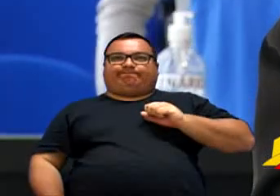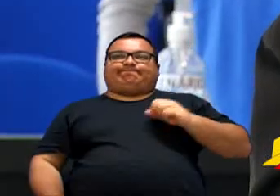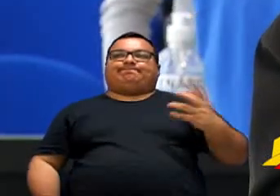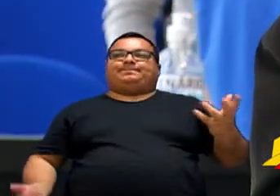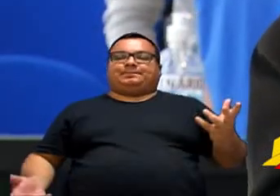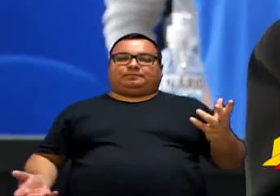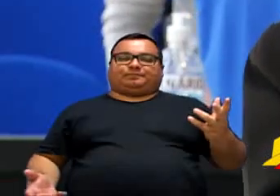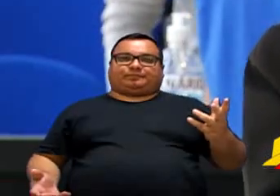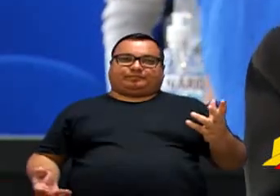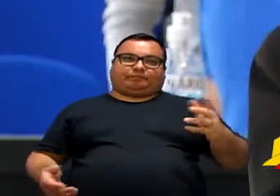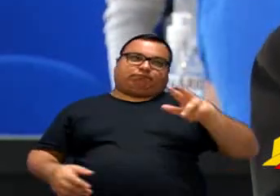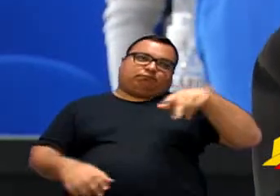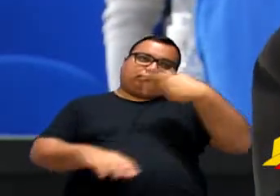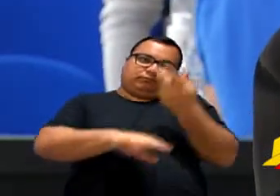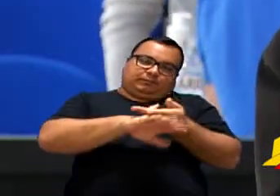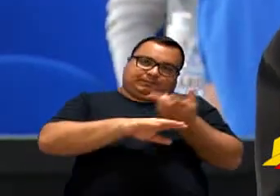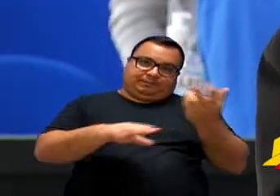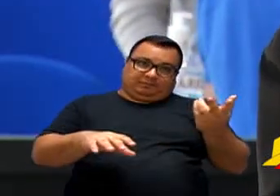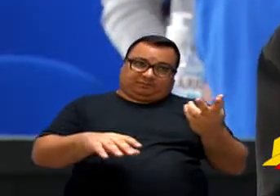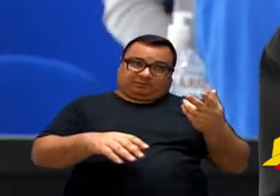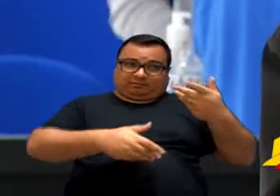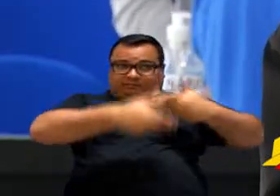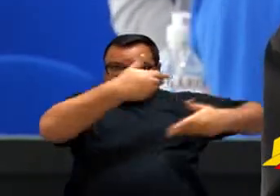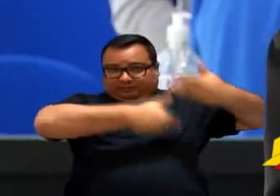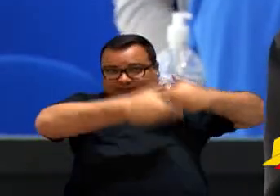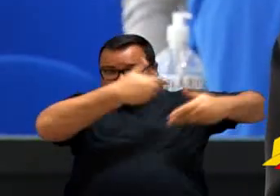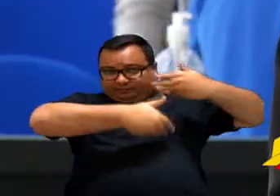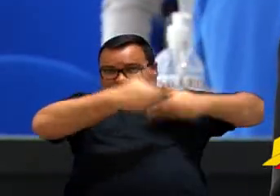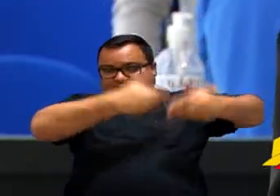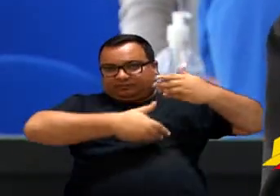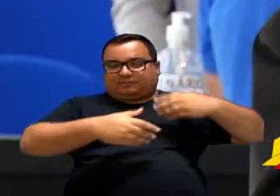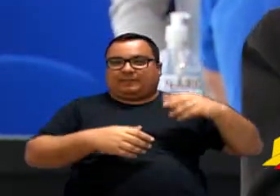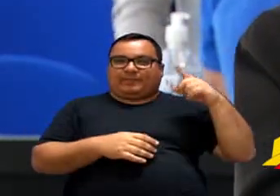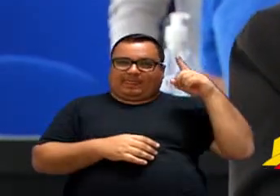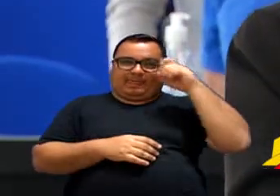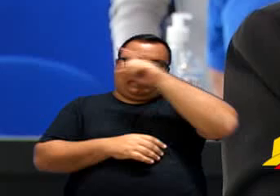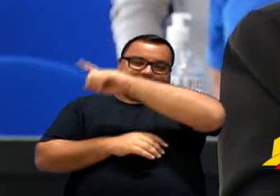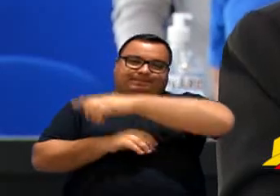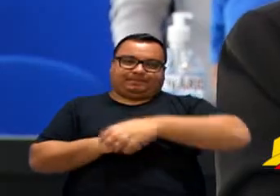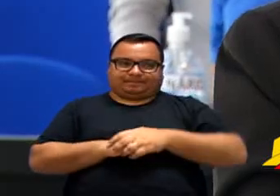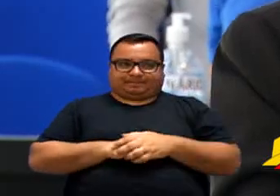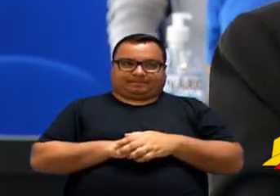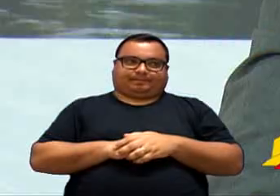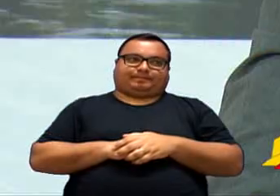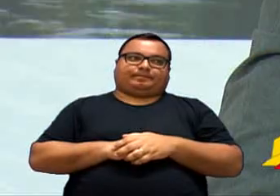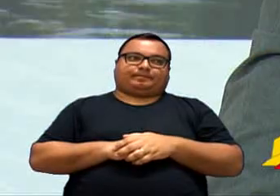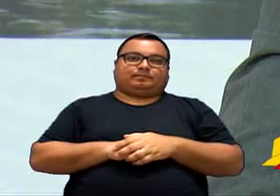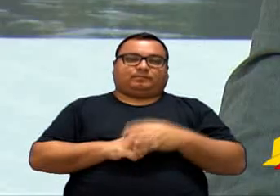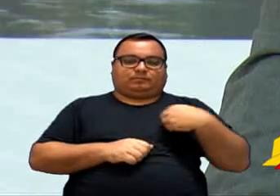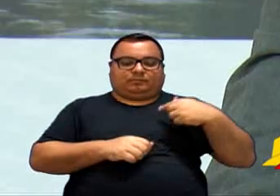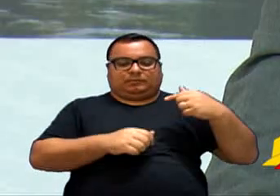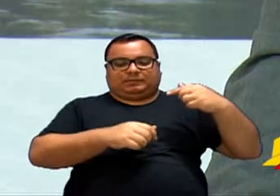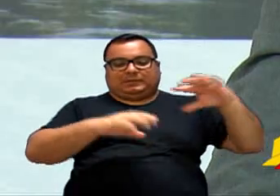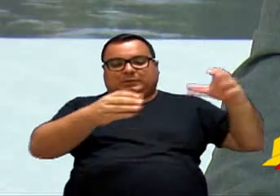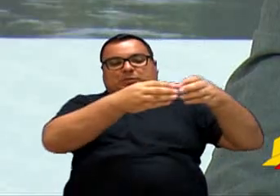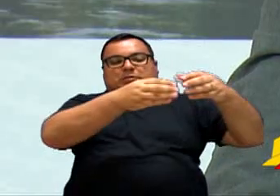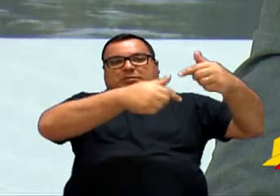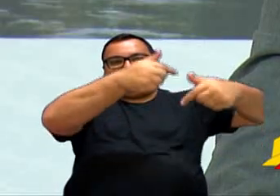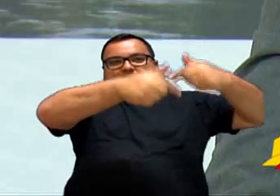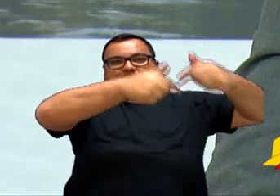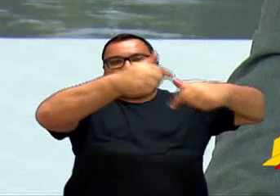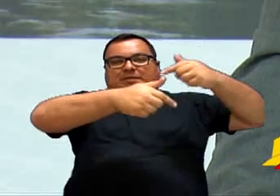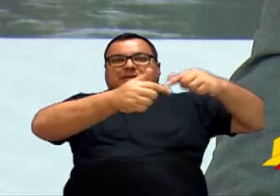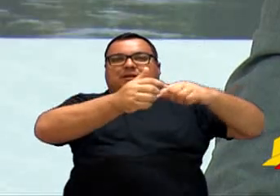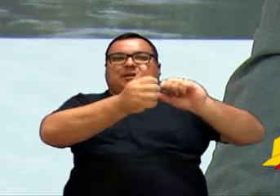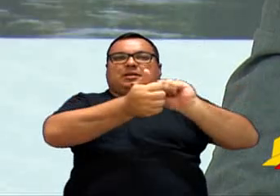atendido ou suprido as suas necessidades básicas com o salário. Perdeu uma série de direitos aí através de uma